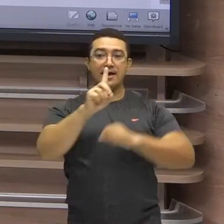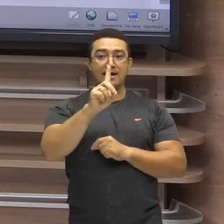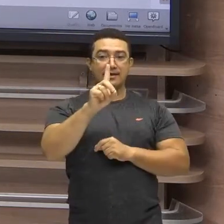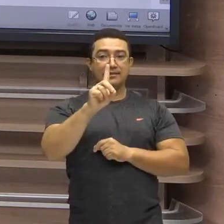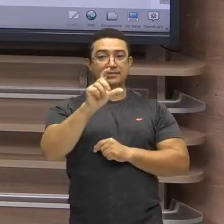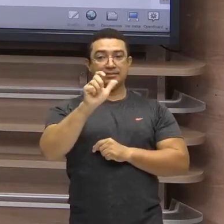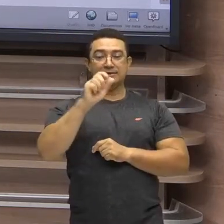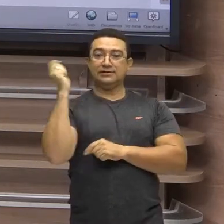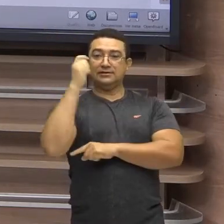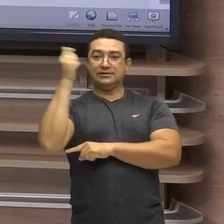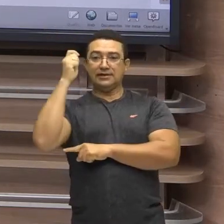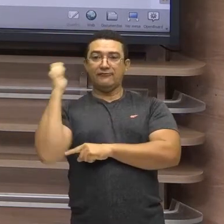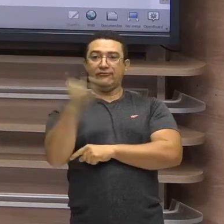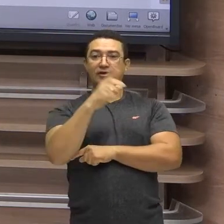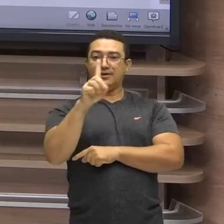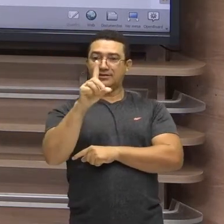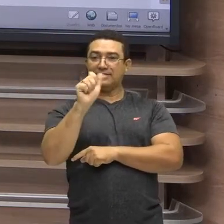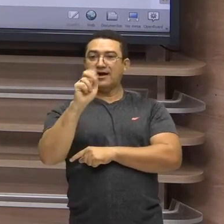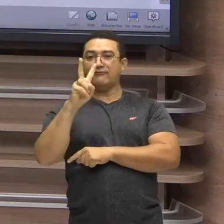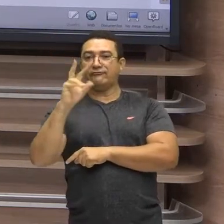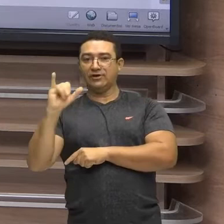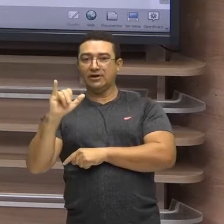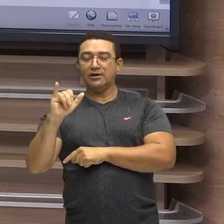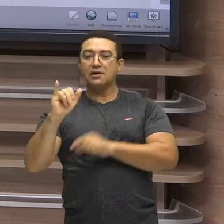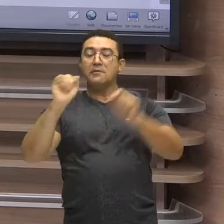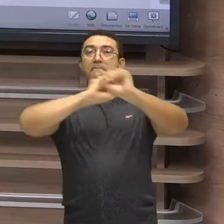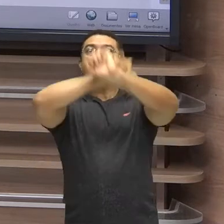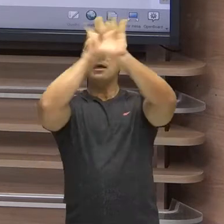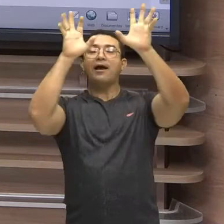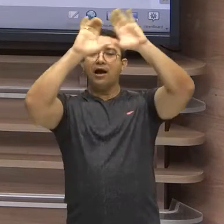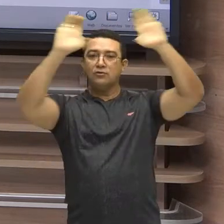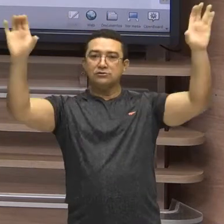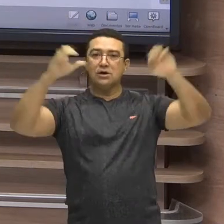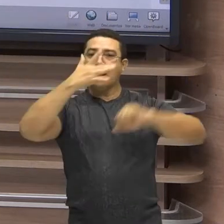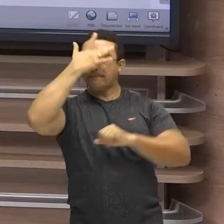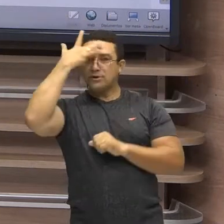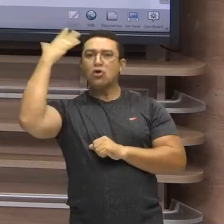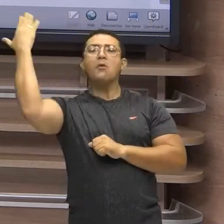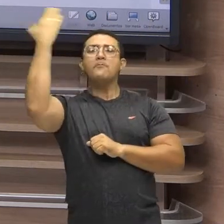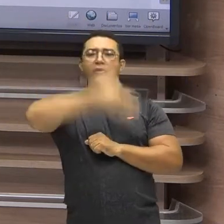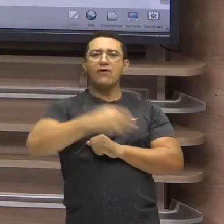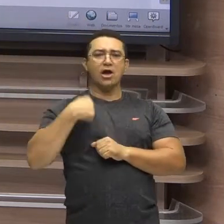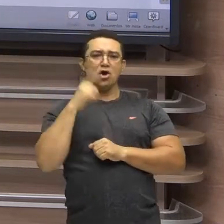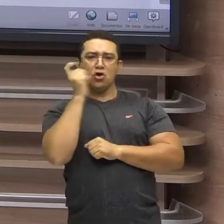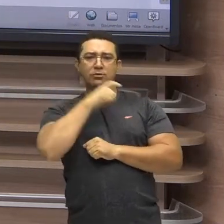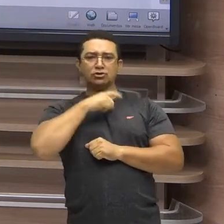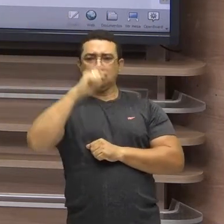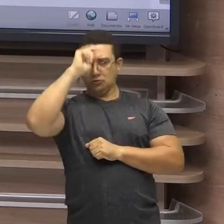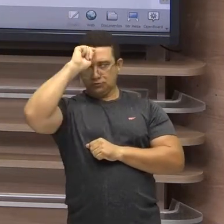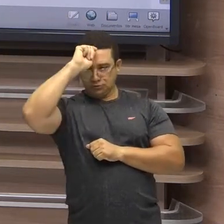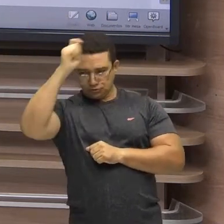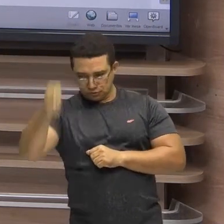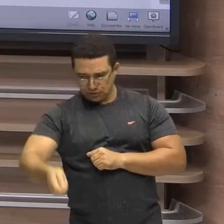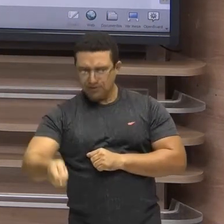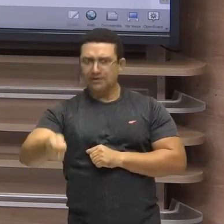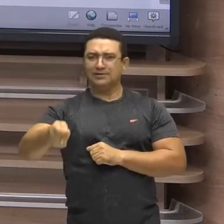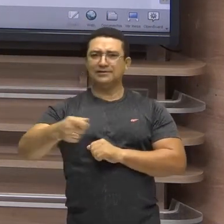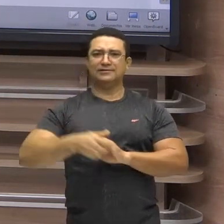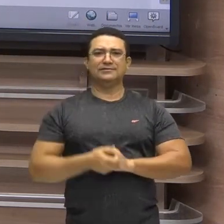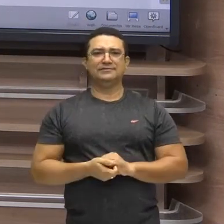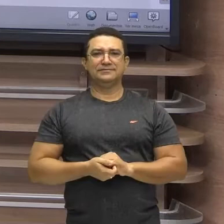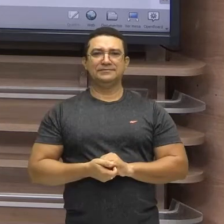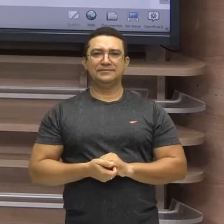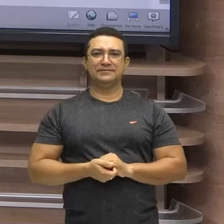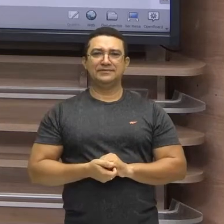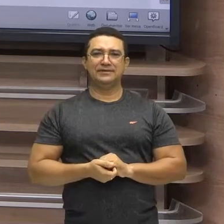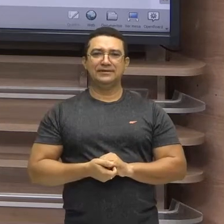no céu. E para aquele que provar que eu estou mentindo, eu tiro o meu chapéu. Que aí é verdade,